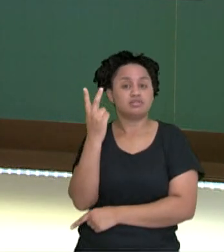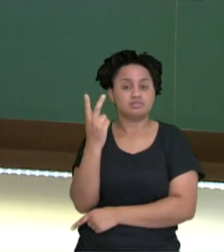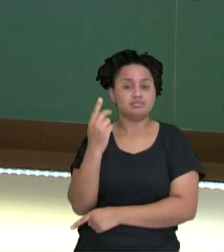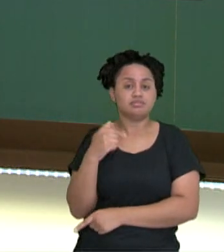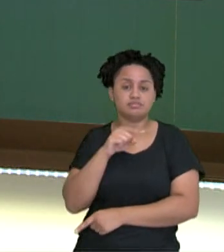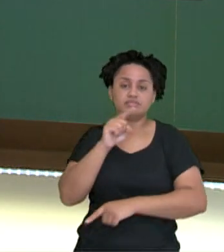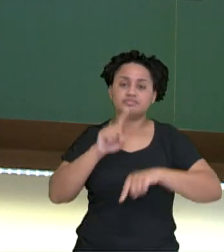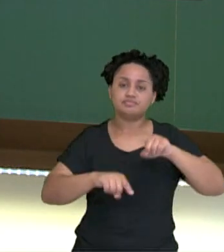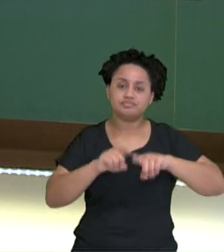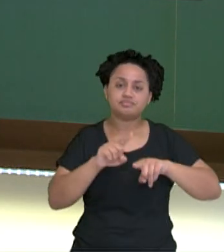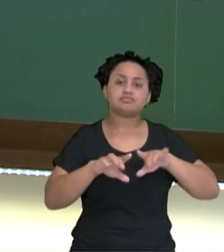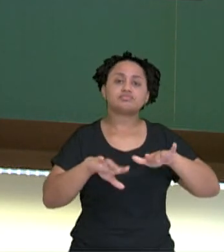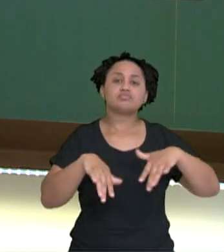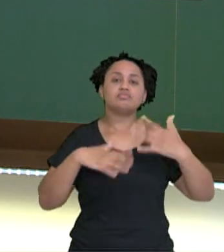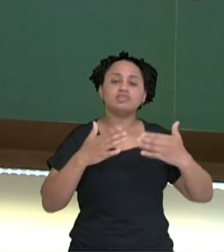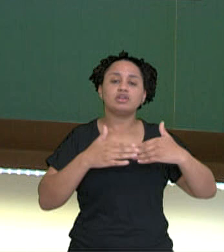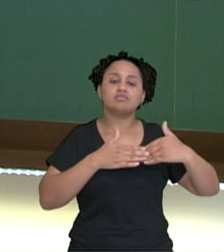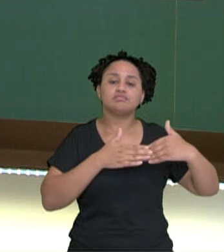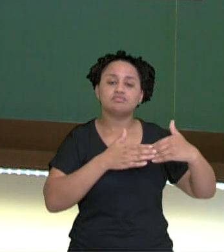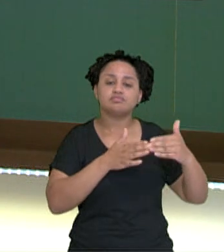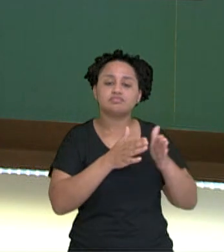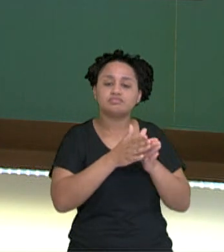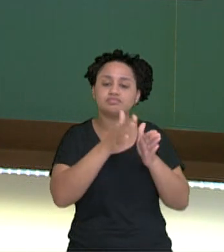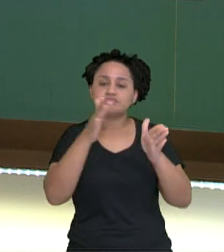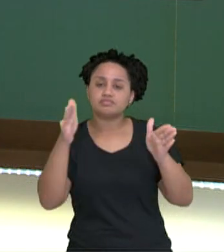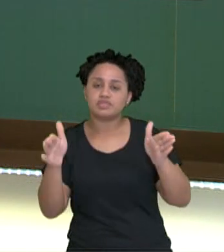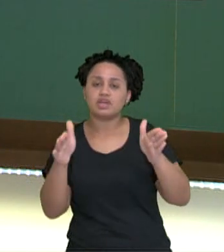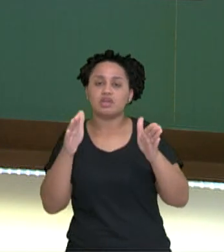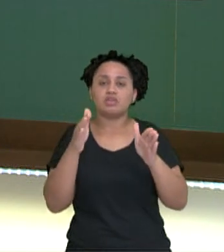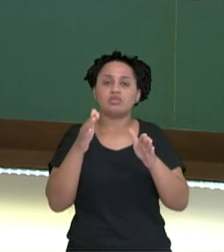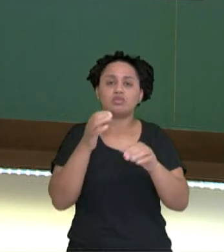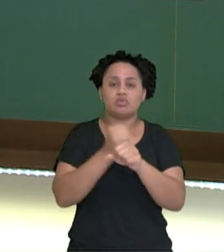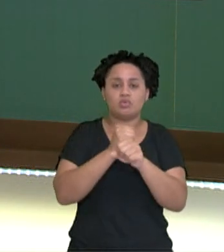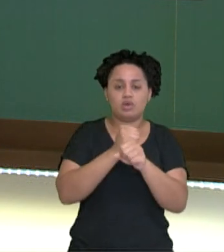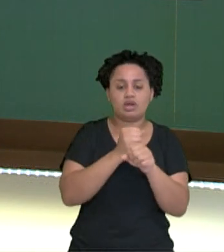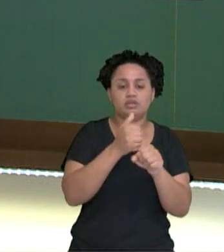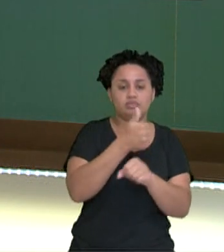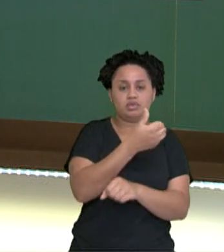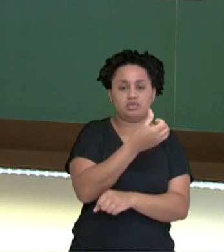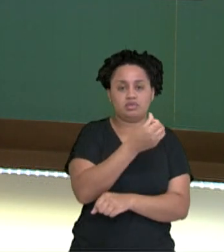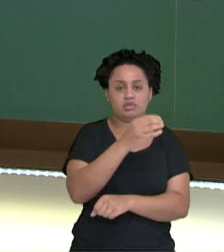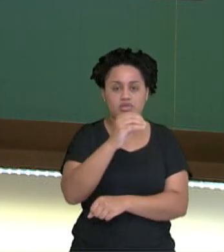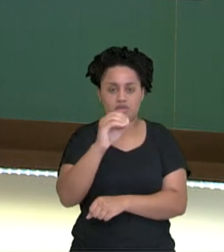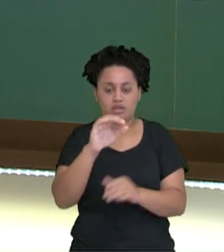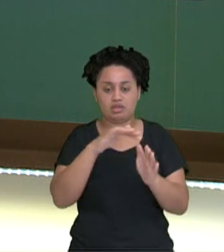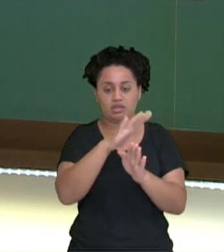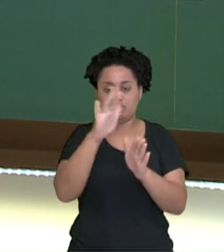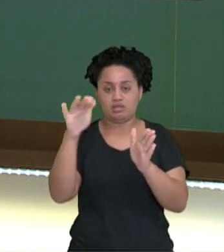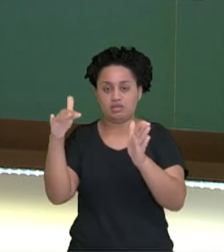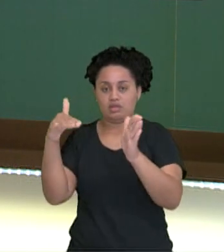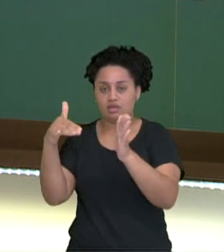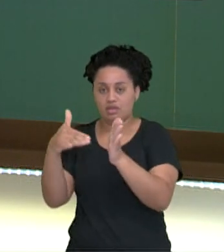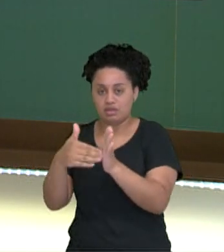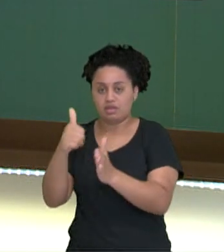instrumento. Durante o ano do período de 1600 a